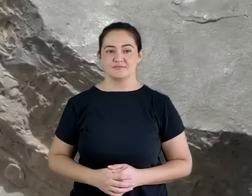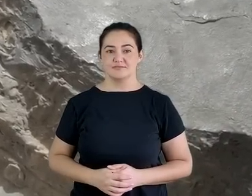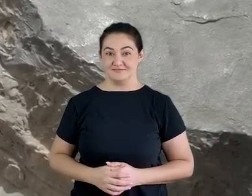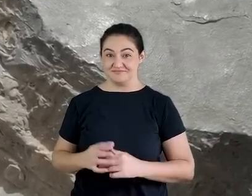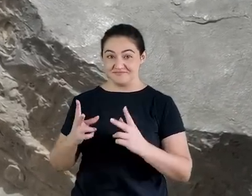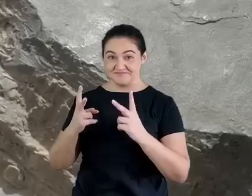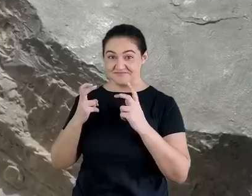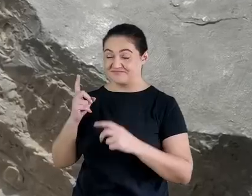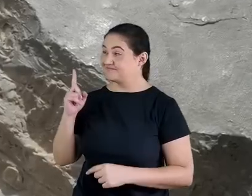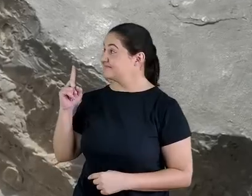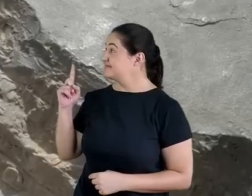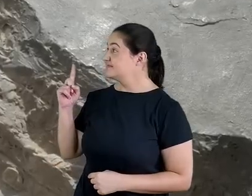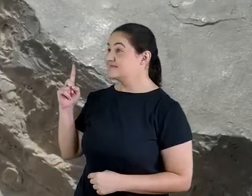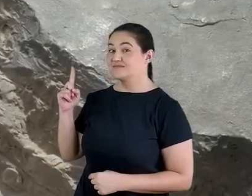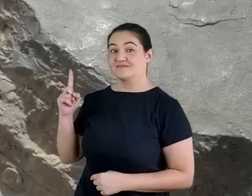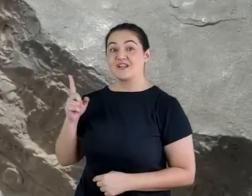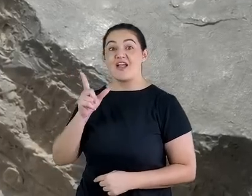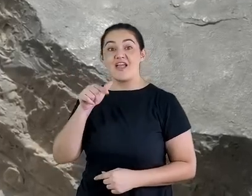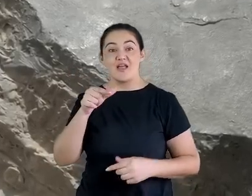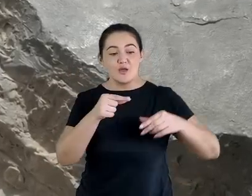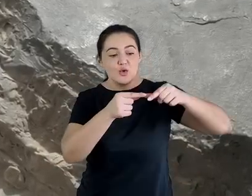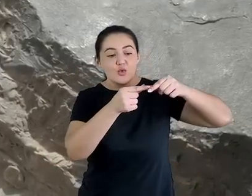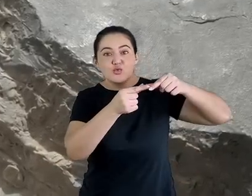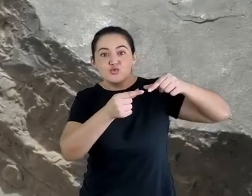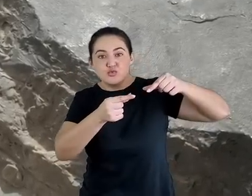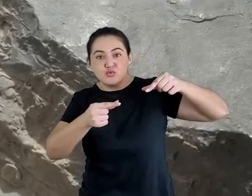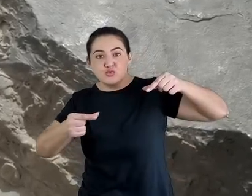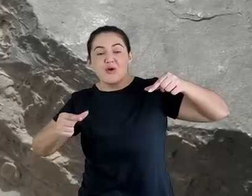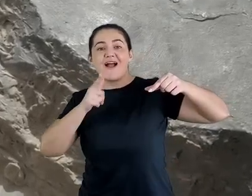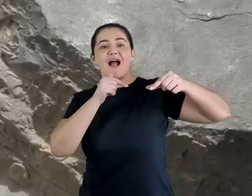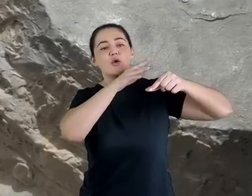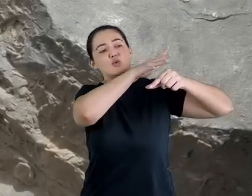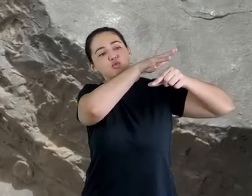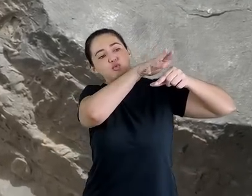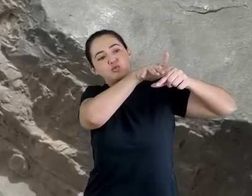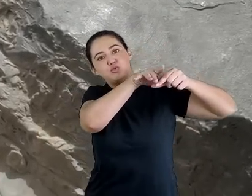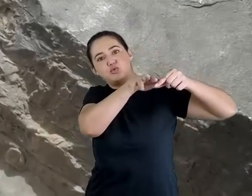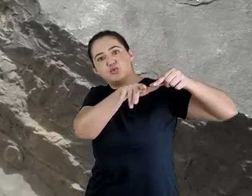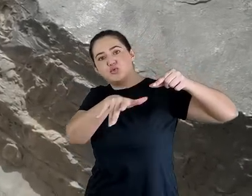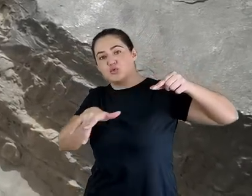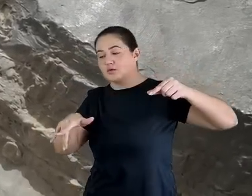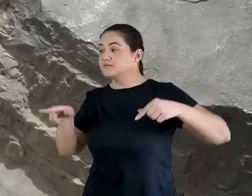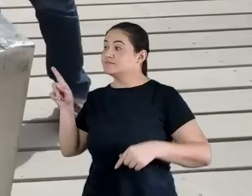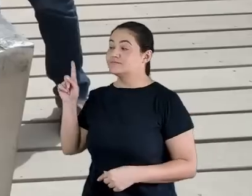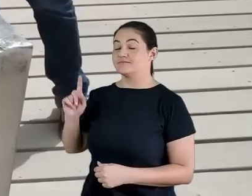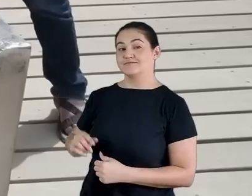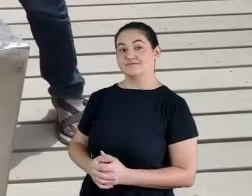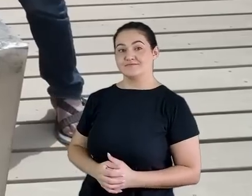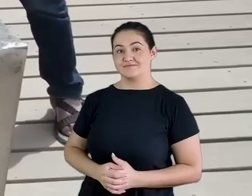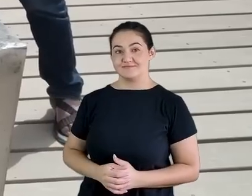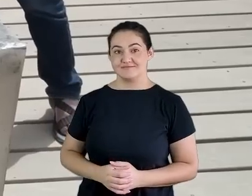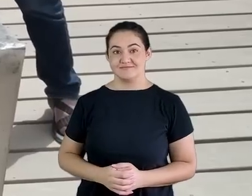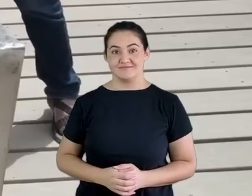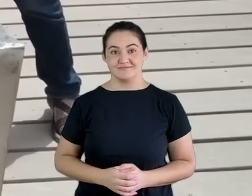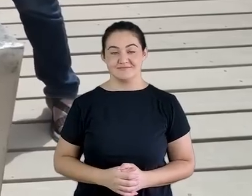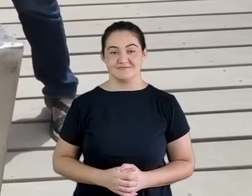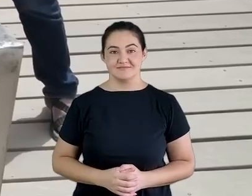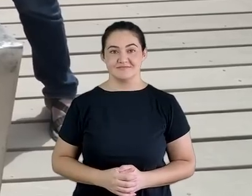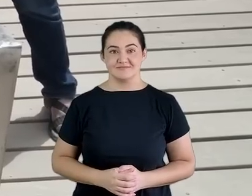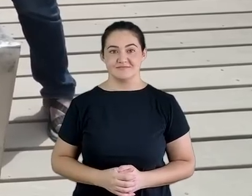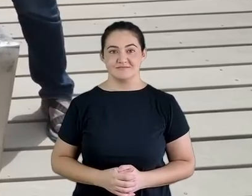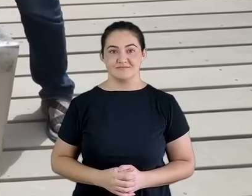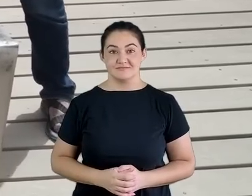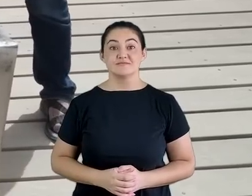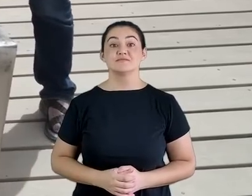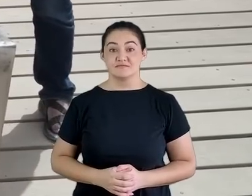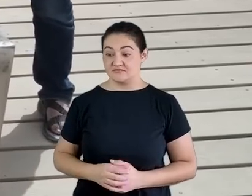deles, canalizando-os para as 12 cisternas que estavam na encosta e de lá, com mulas, o